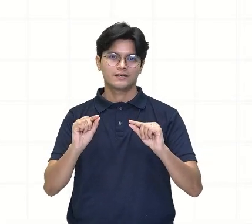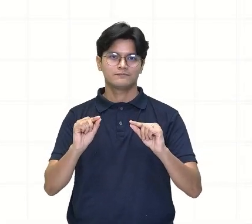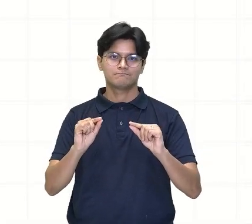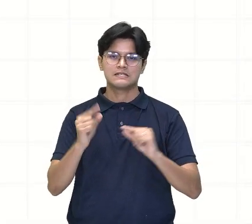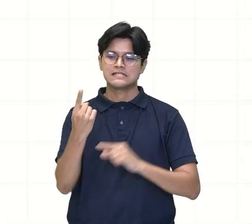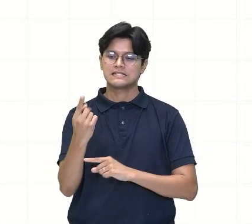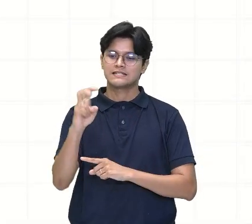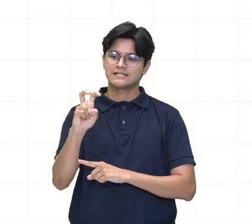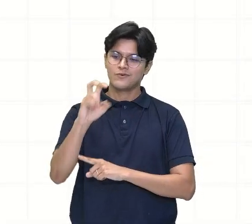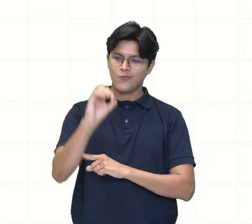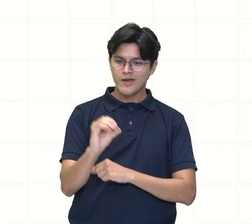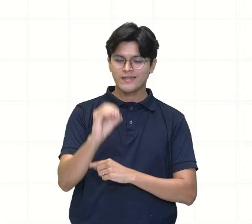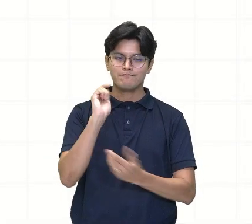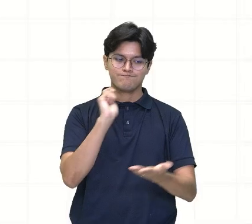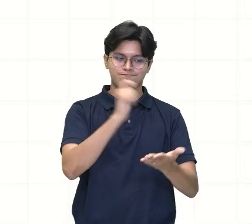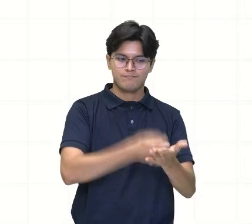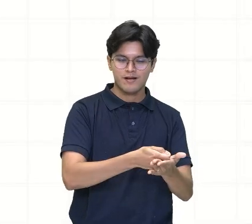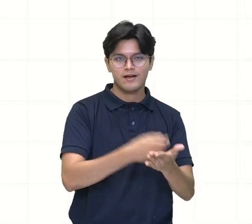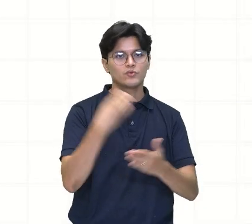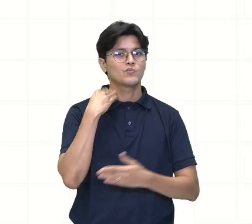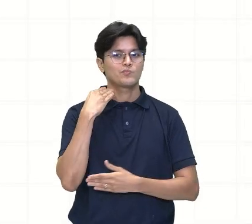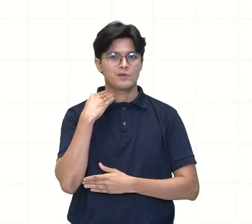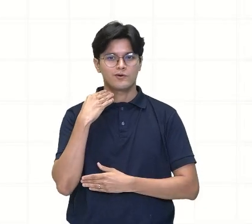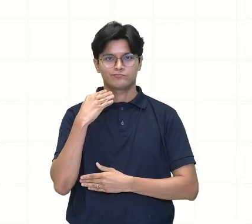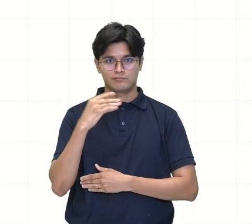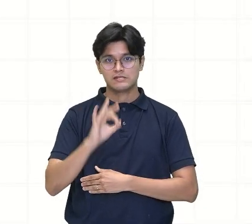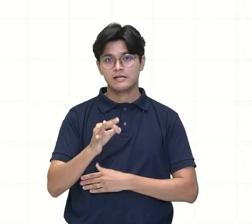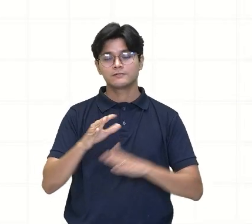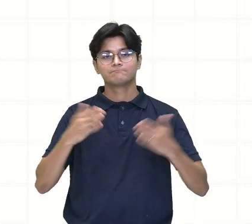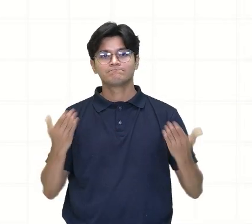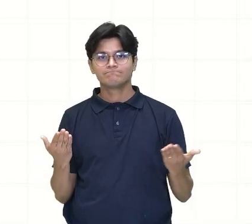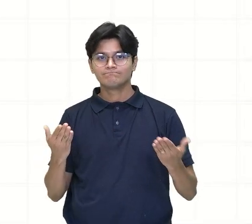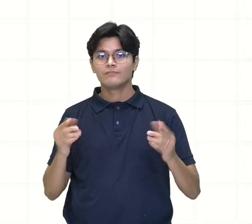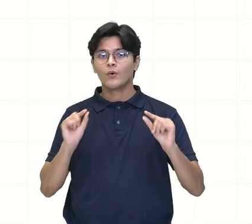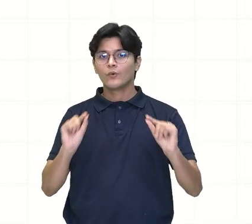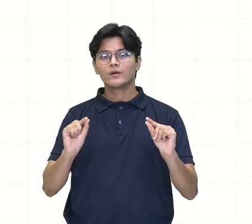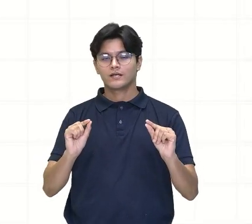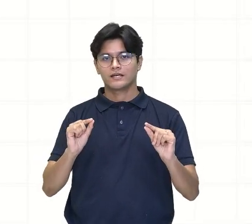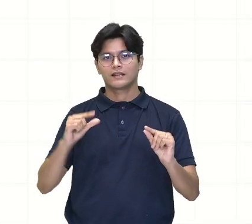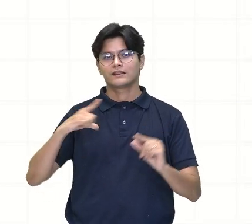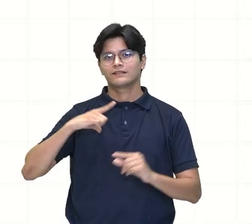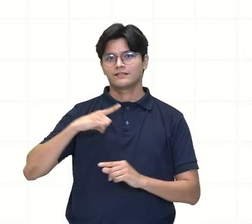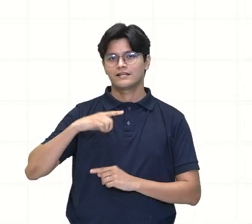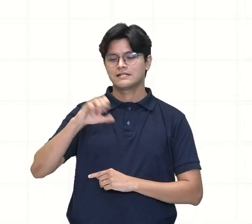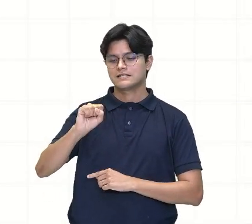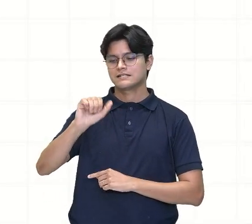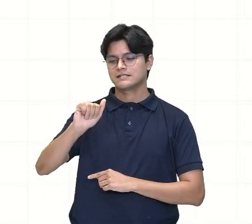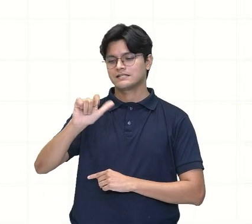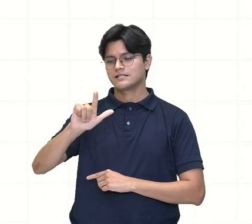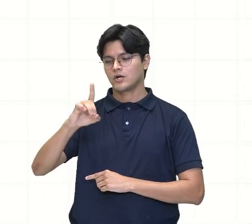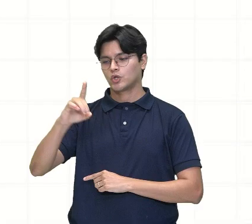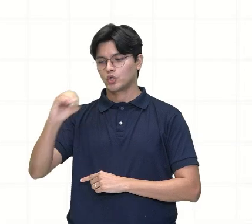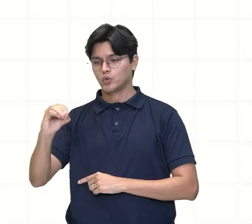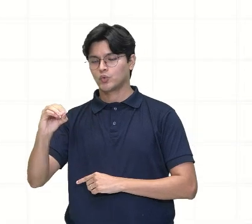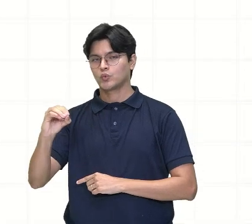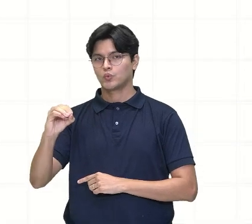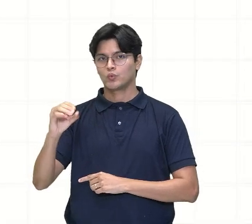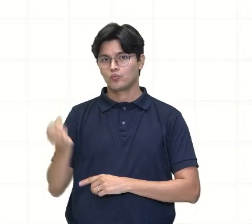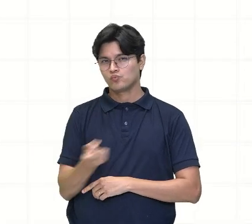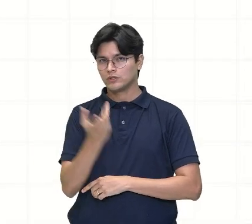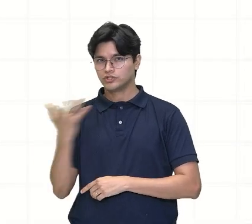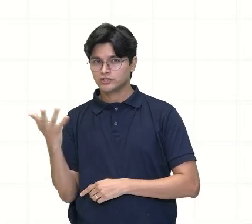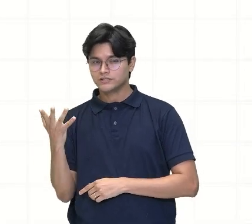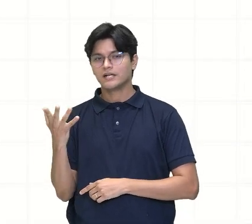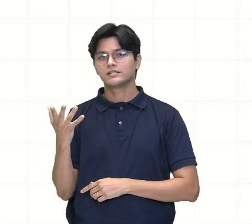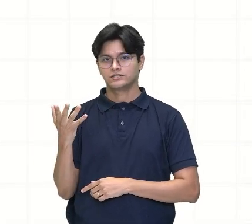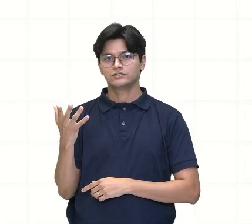R$150 para o banco. Então, ele passou a ficar com um saldo negativo, por isso que tem o sinal